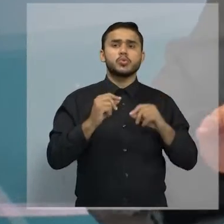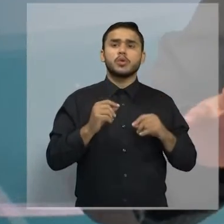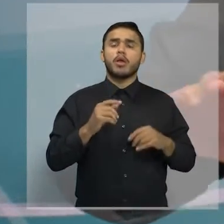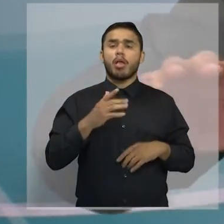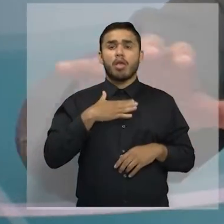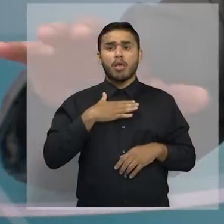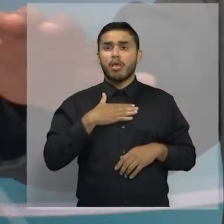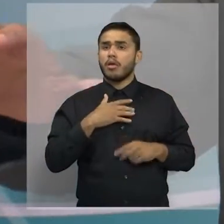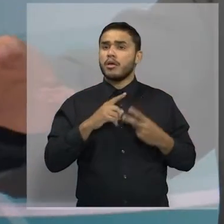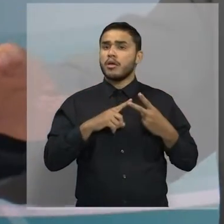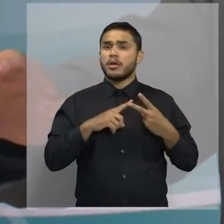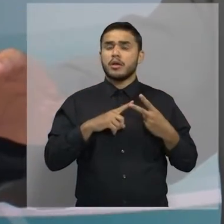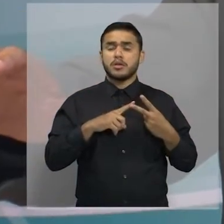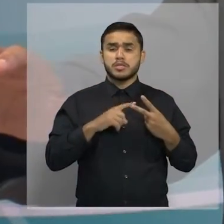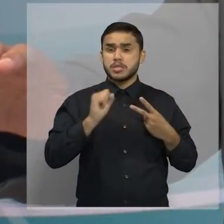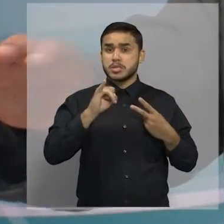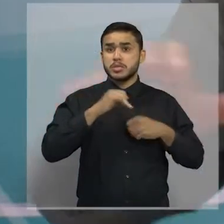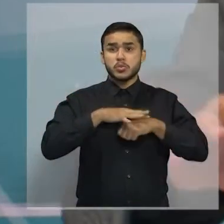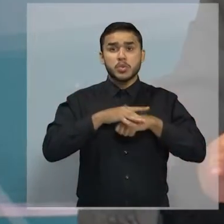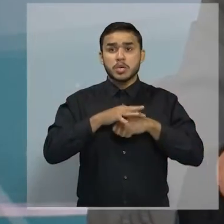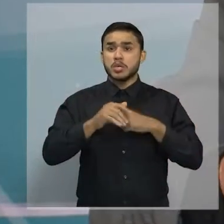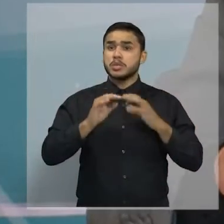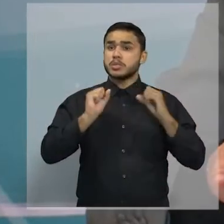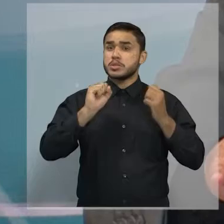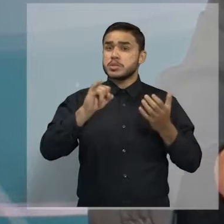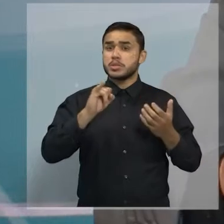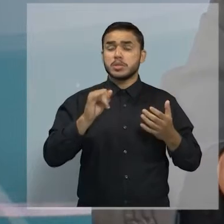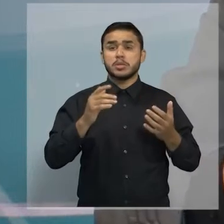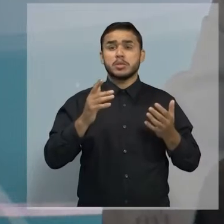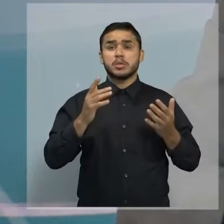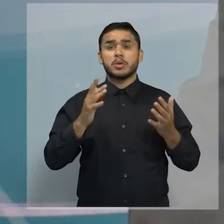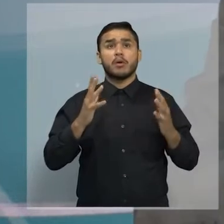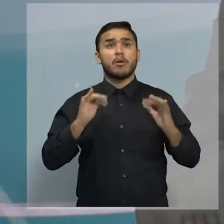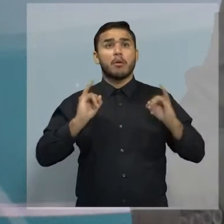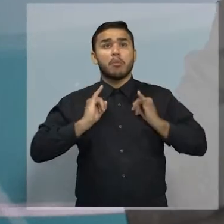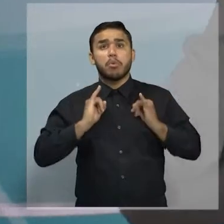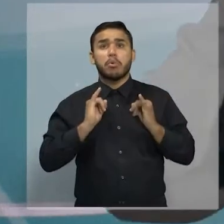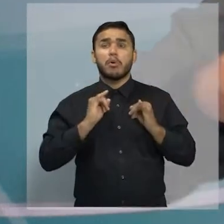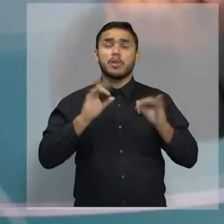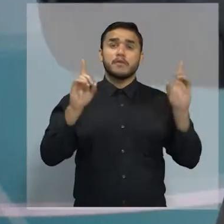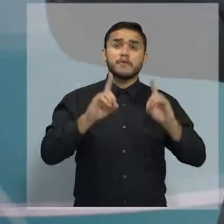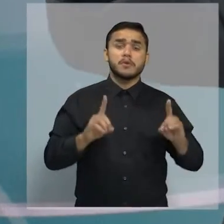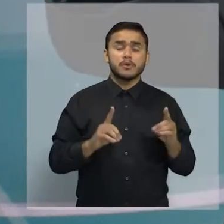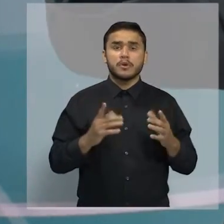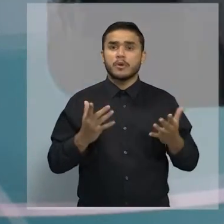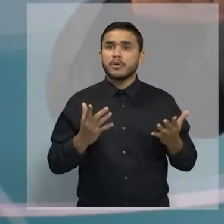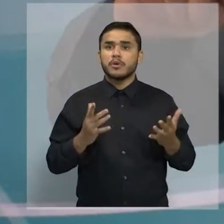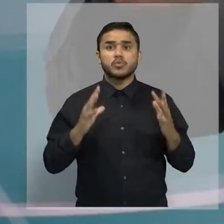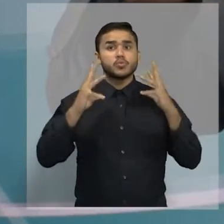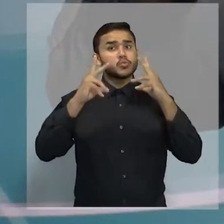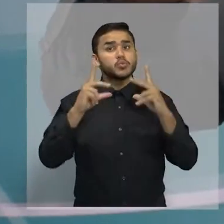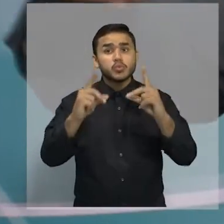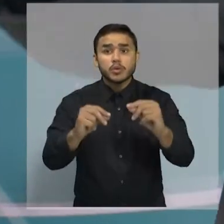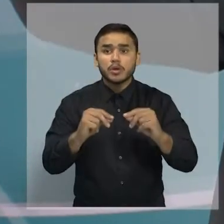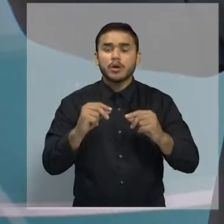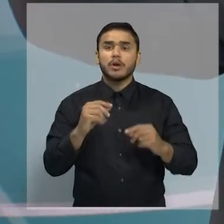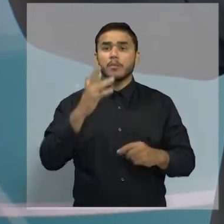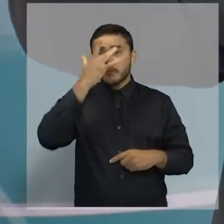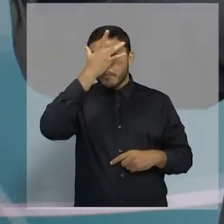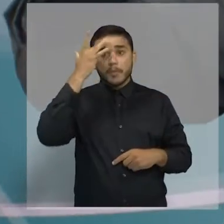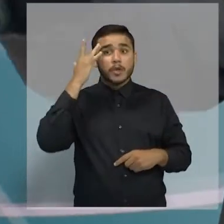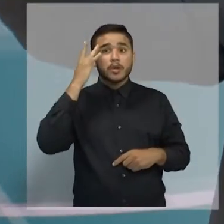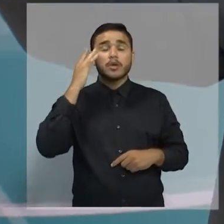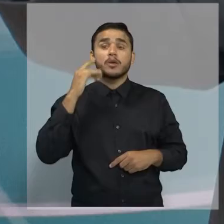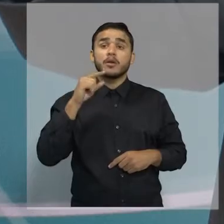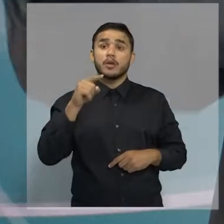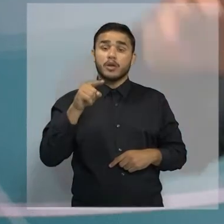está gerando uma estabilidade futura. Na estabilidade do plano da educação, onde os indivíduos vão estar aptos a trabalhar com essa